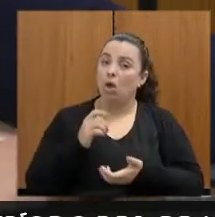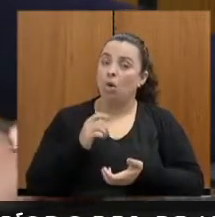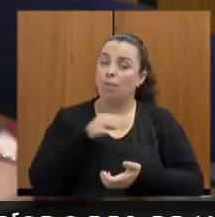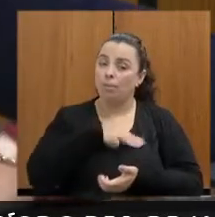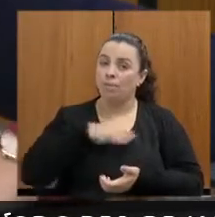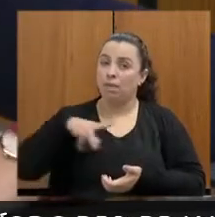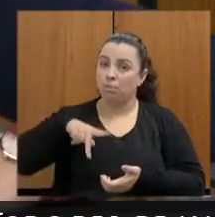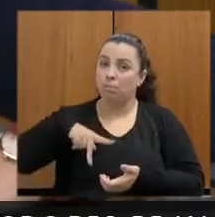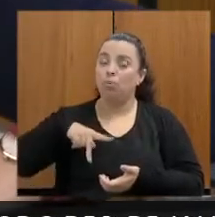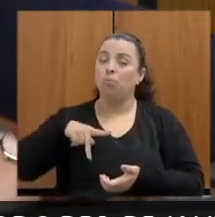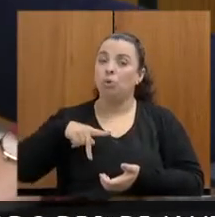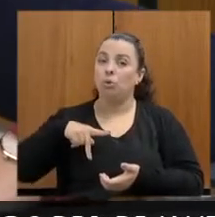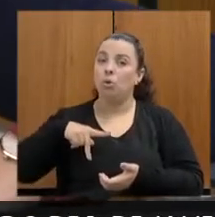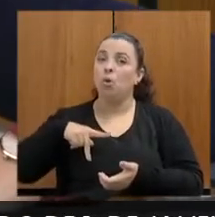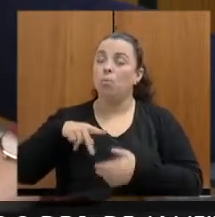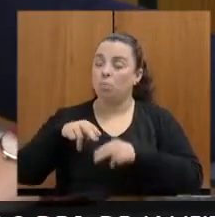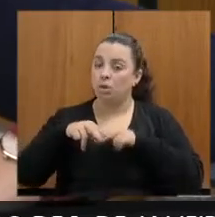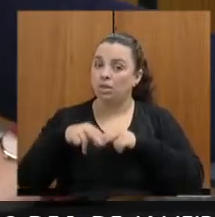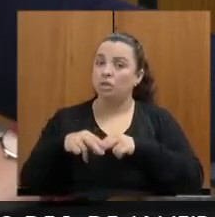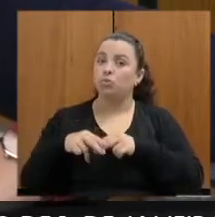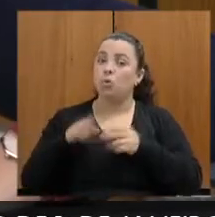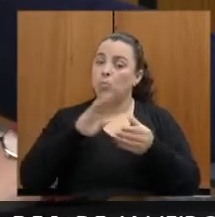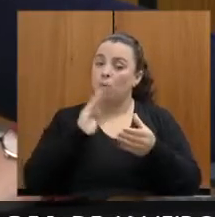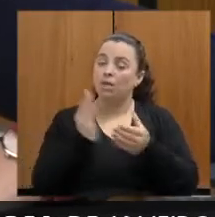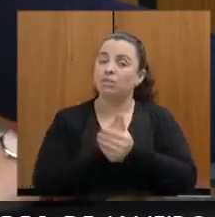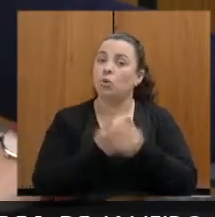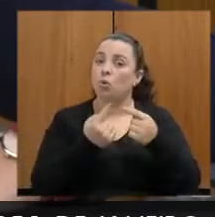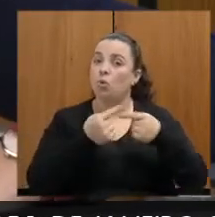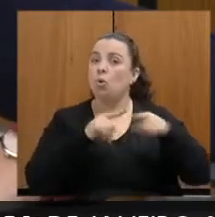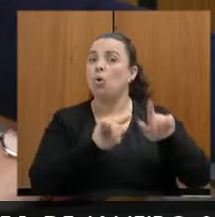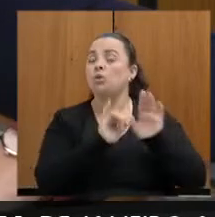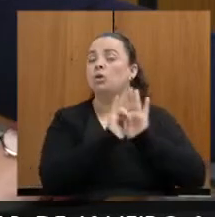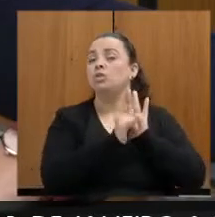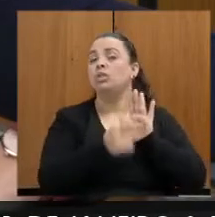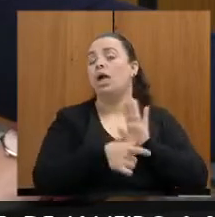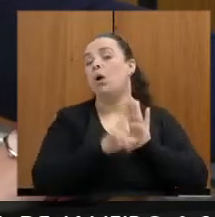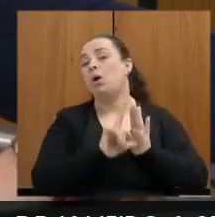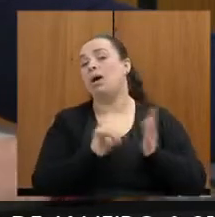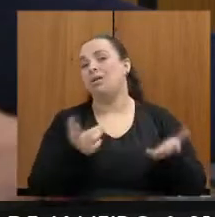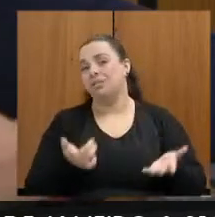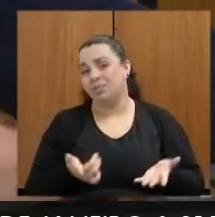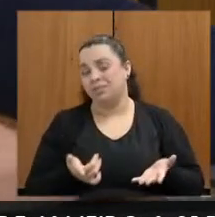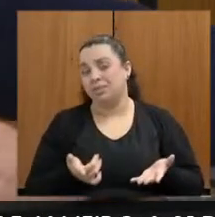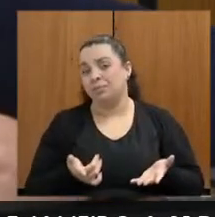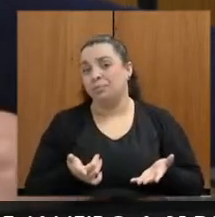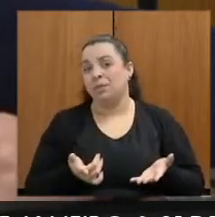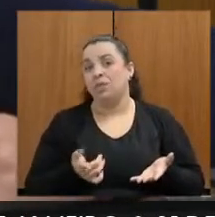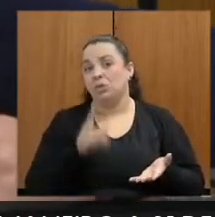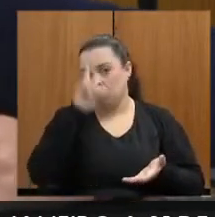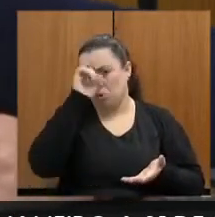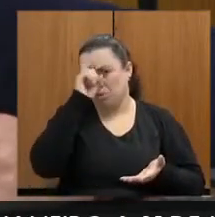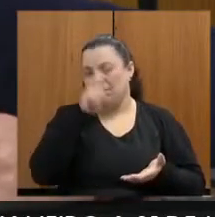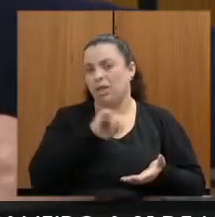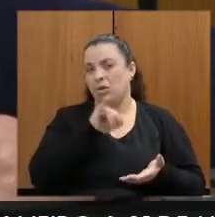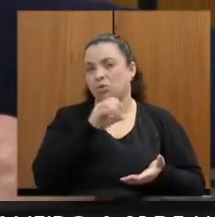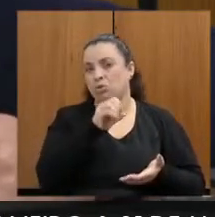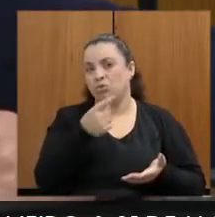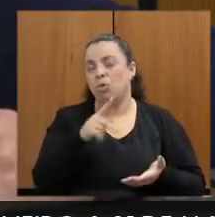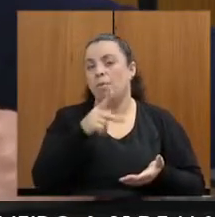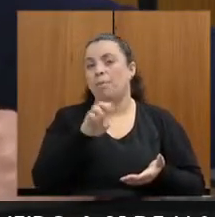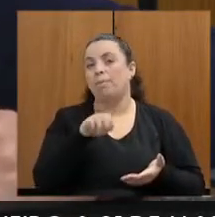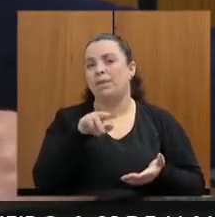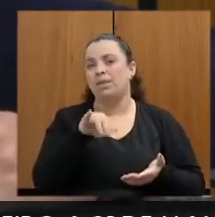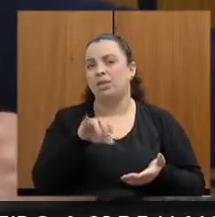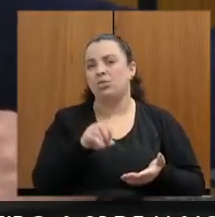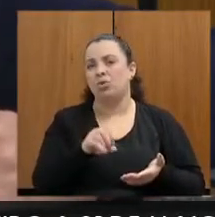o edital anterior da privatização do Hospital João Penido não é possível afirmar como